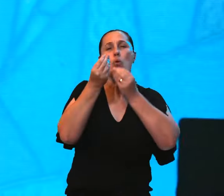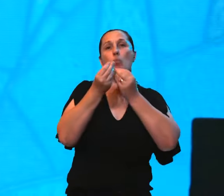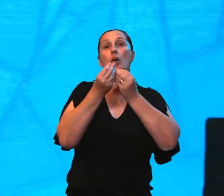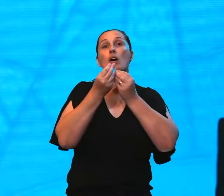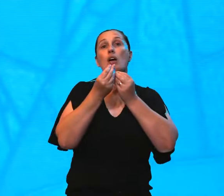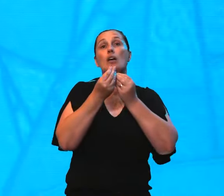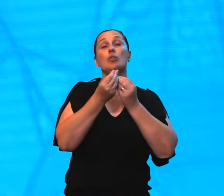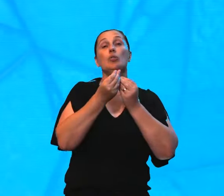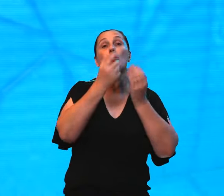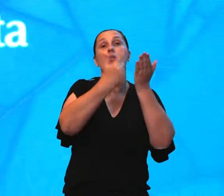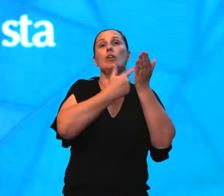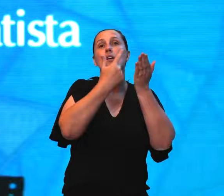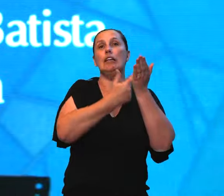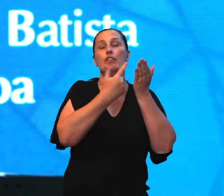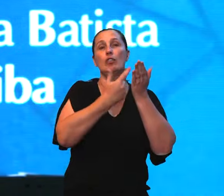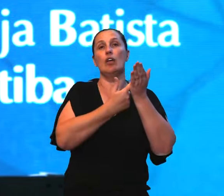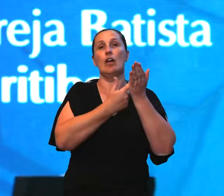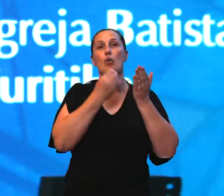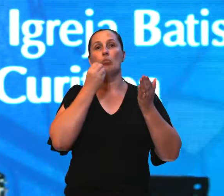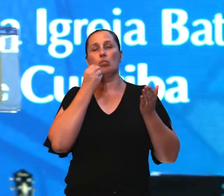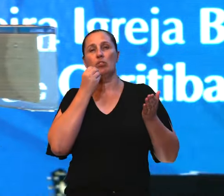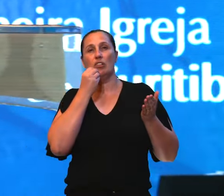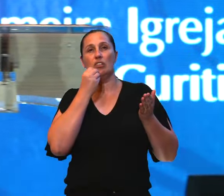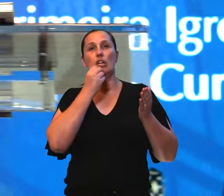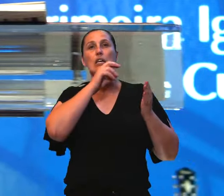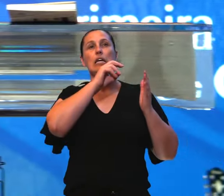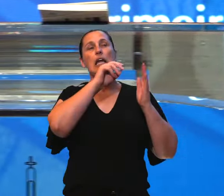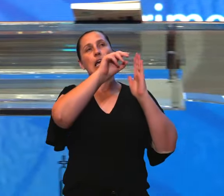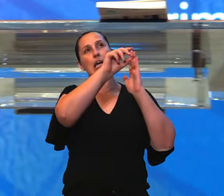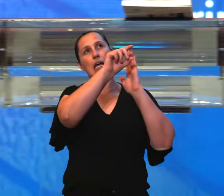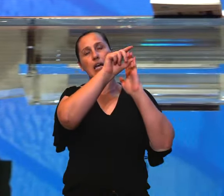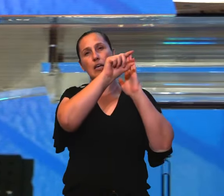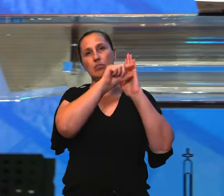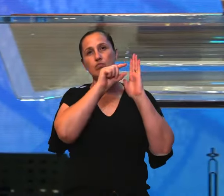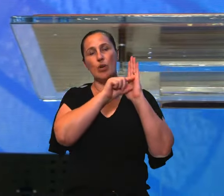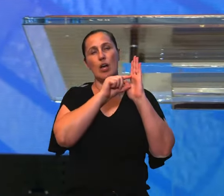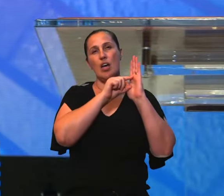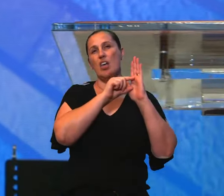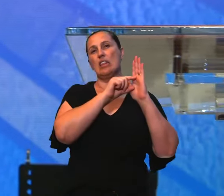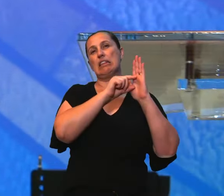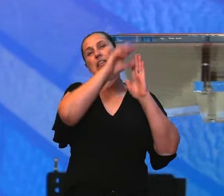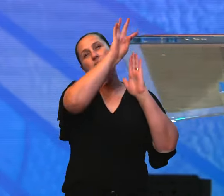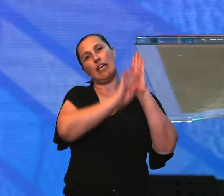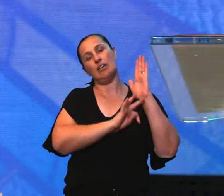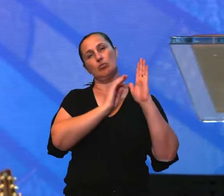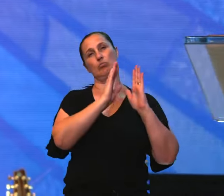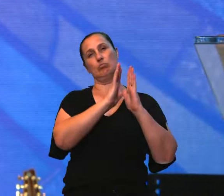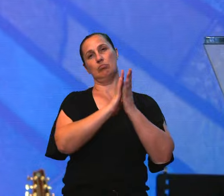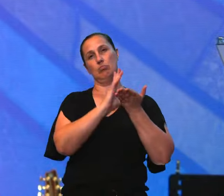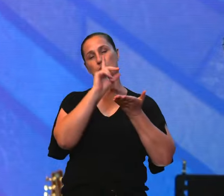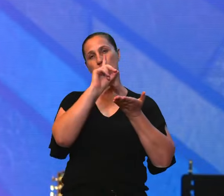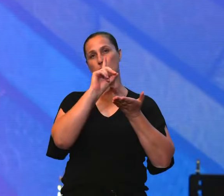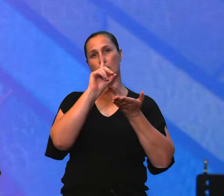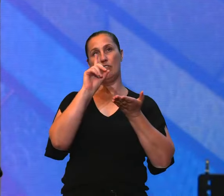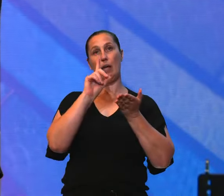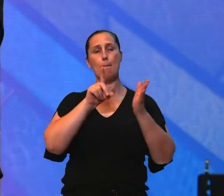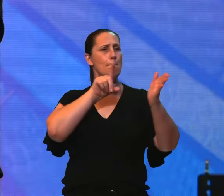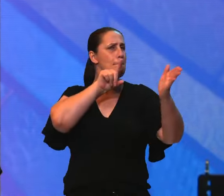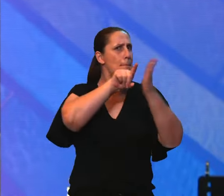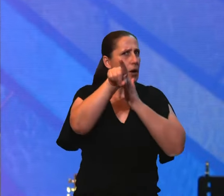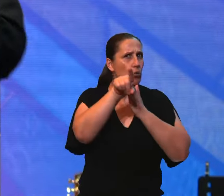privilegiar os textos bíblicos vai mostrar todas as histórias em volta dessas palavras e vai fazer perguntas para